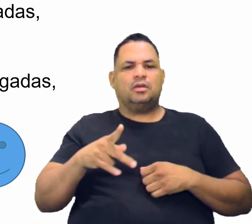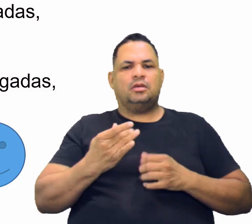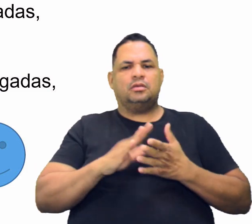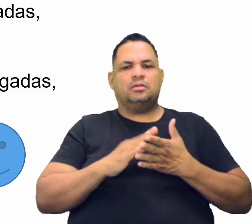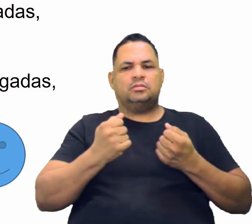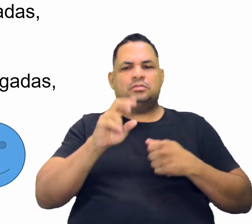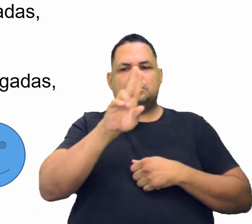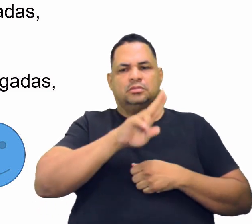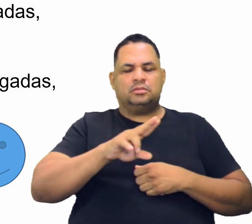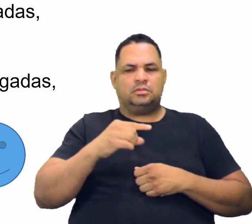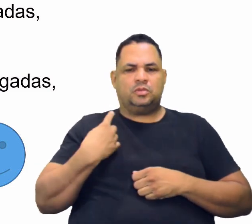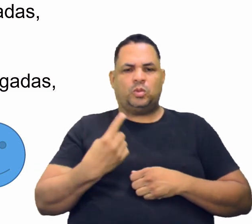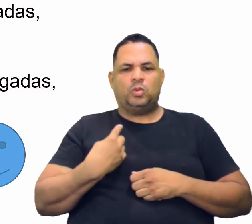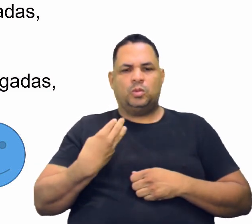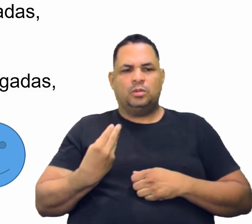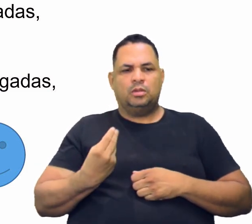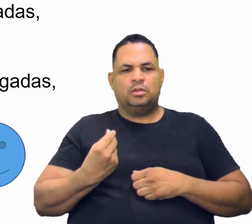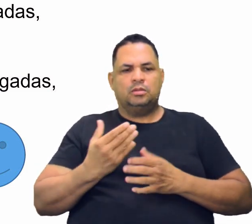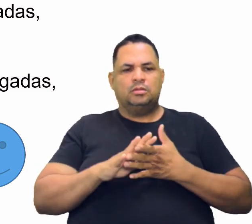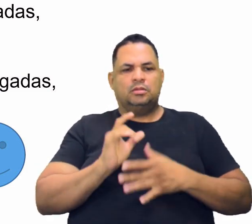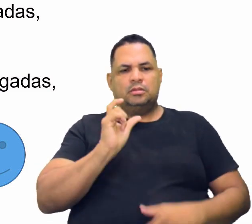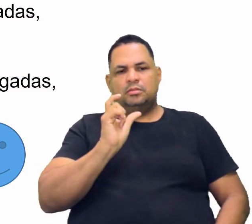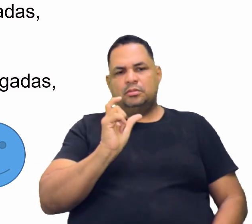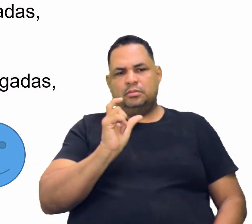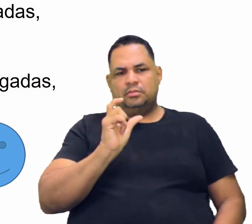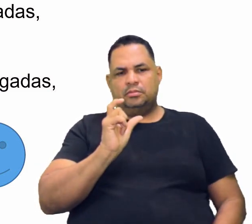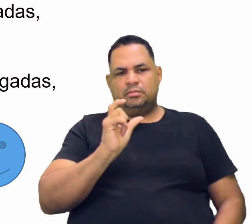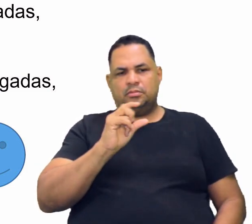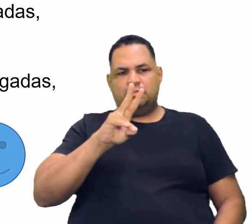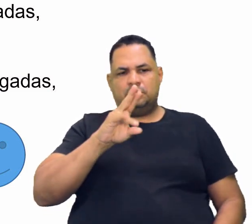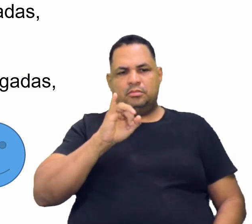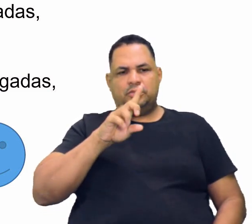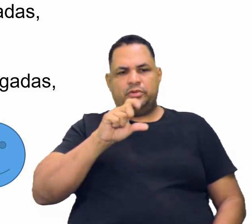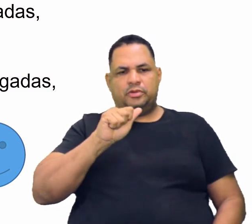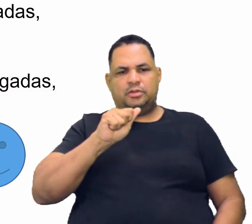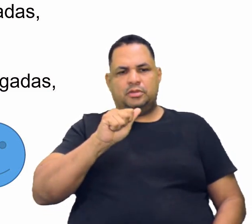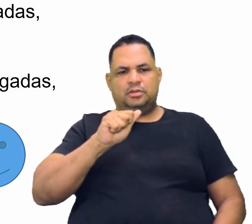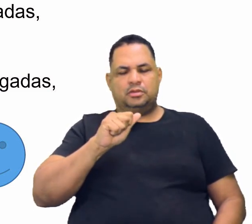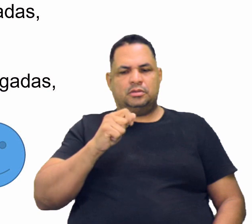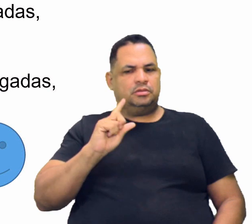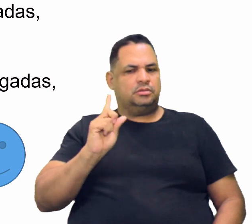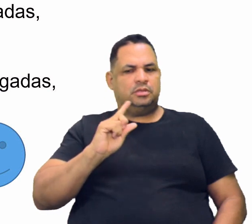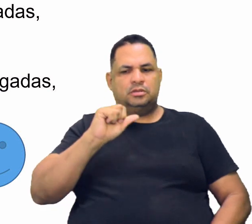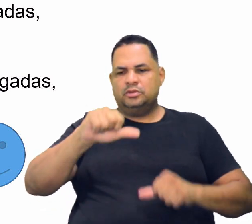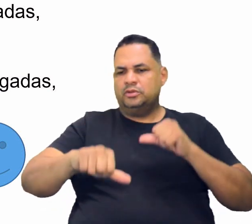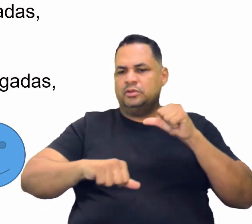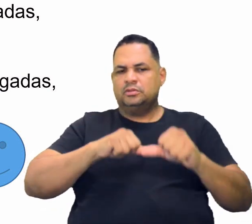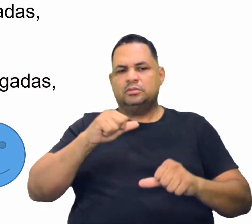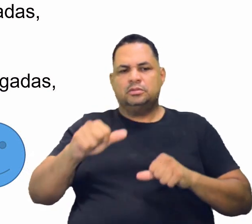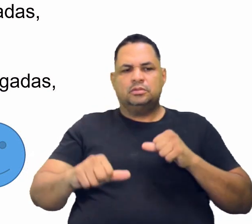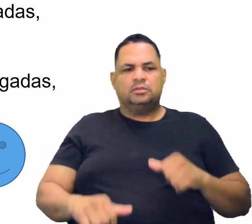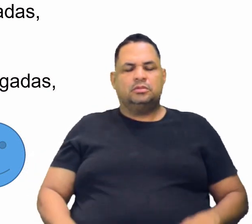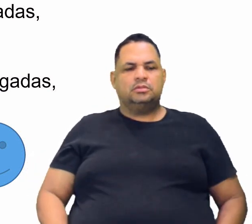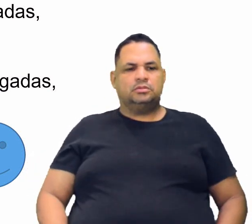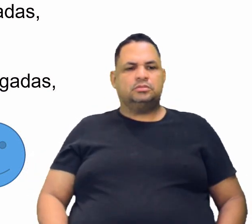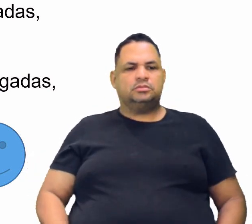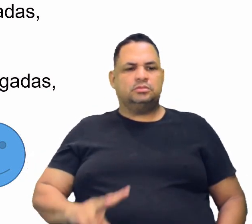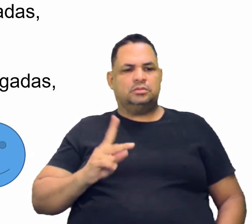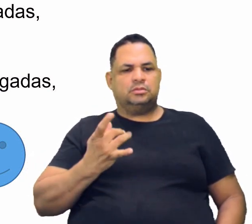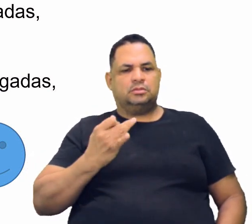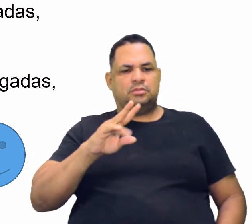pode ser empregado no singular ou no plural. Vista é invariável. Então,